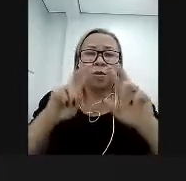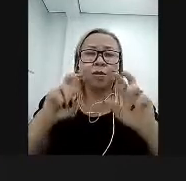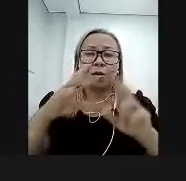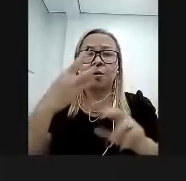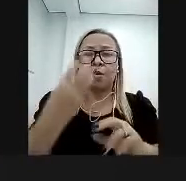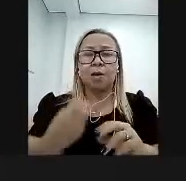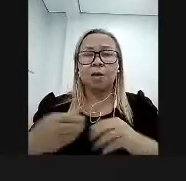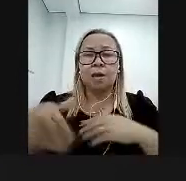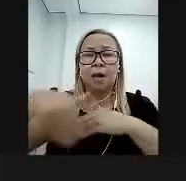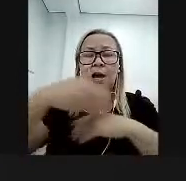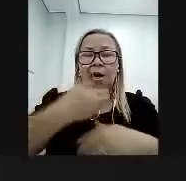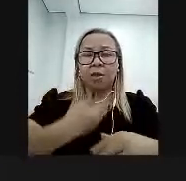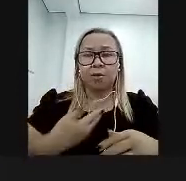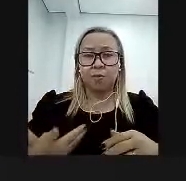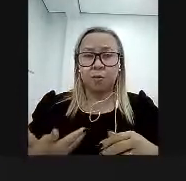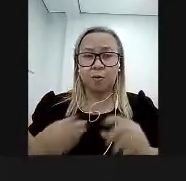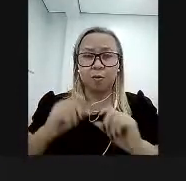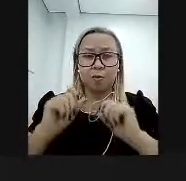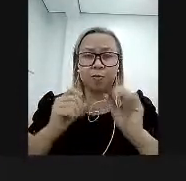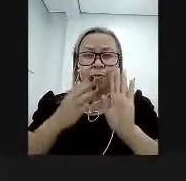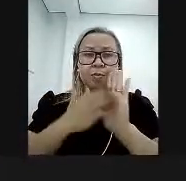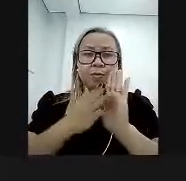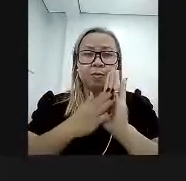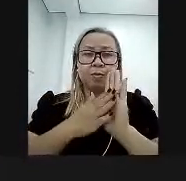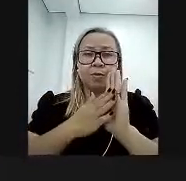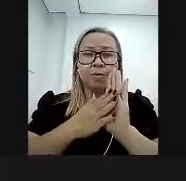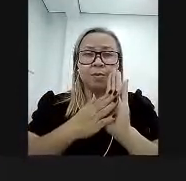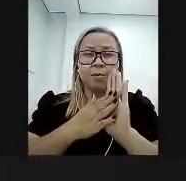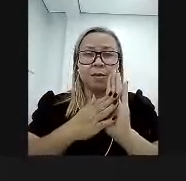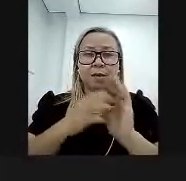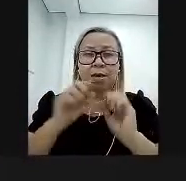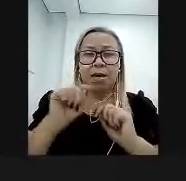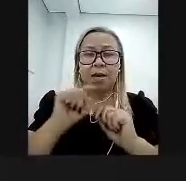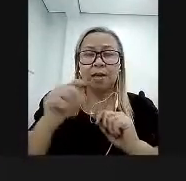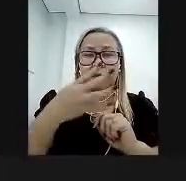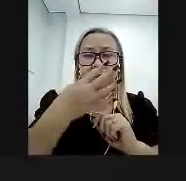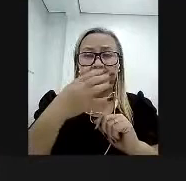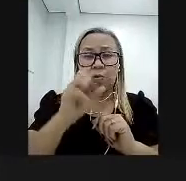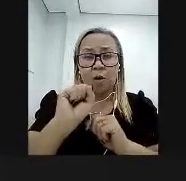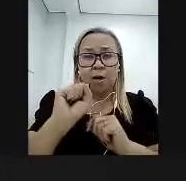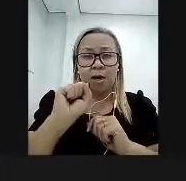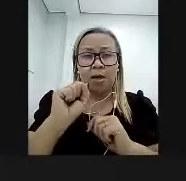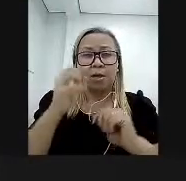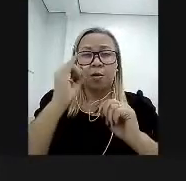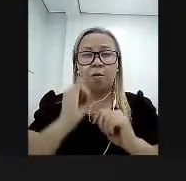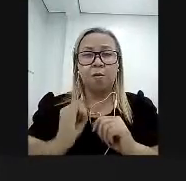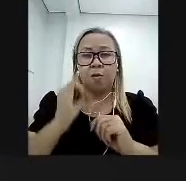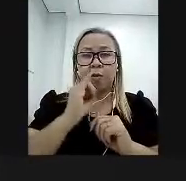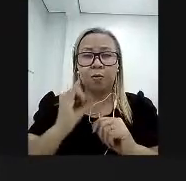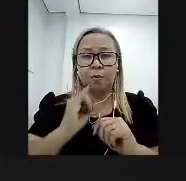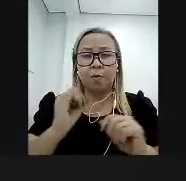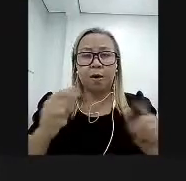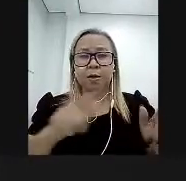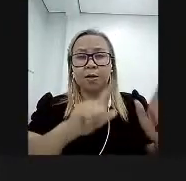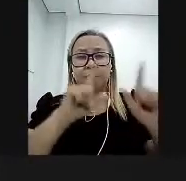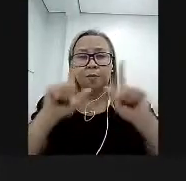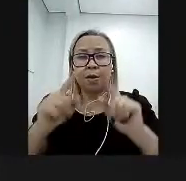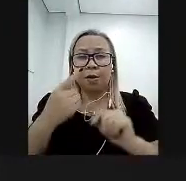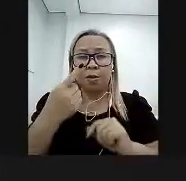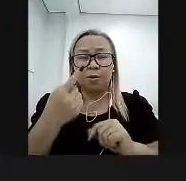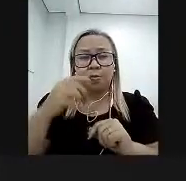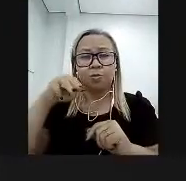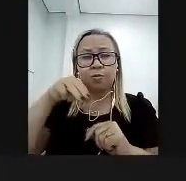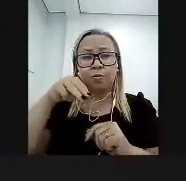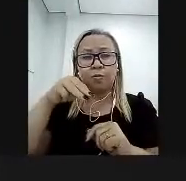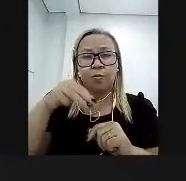Essa obra ela é composta nesta composição aqui de 48 peças. São 48 placas de 1 por 1 metro e elas